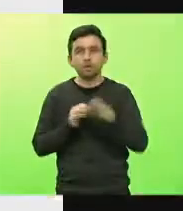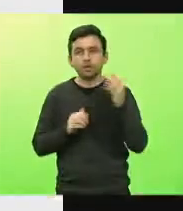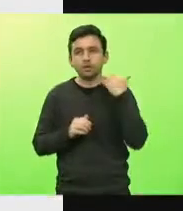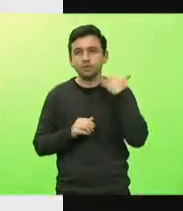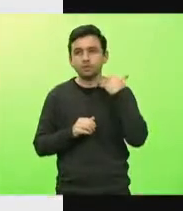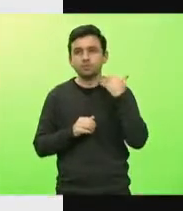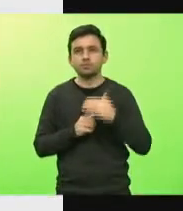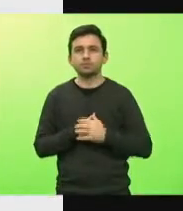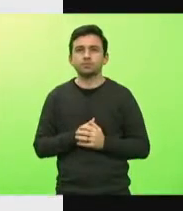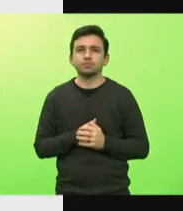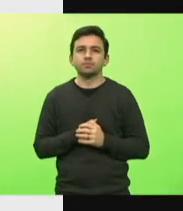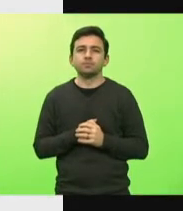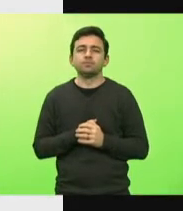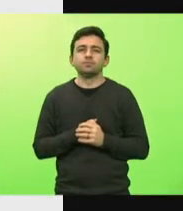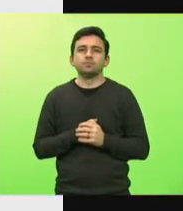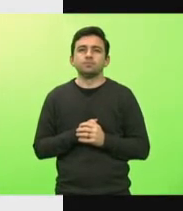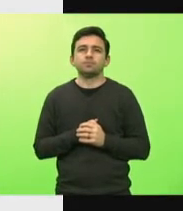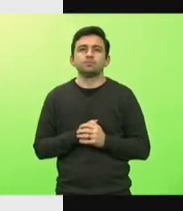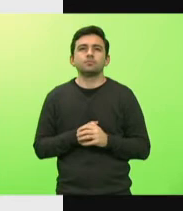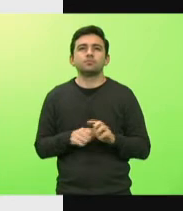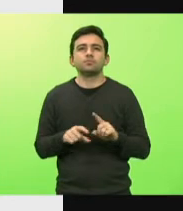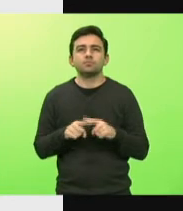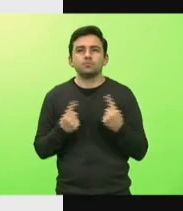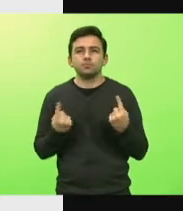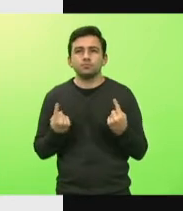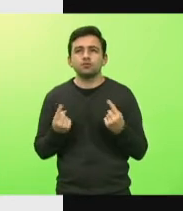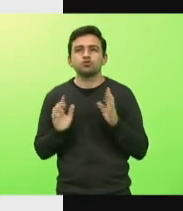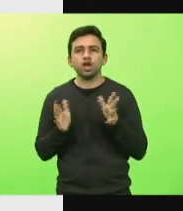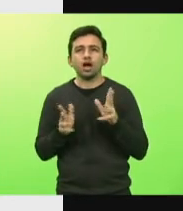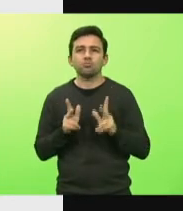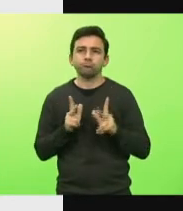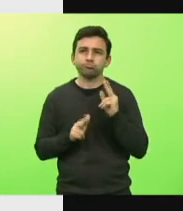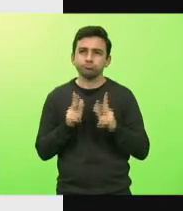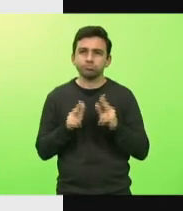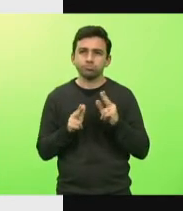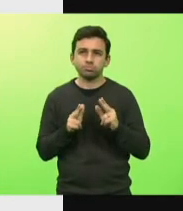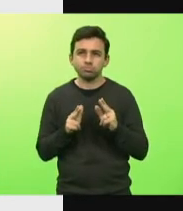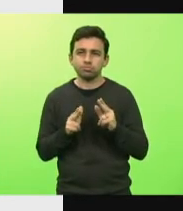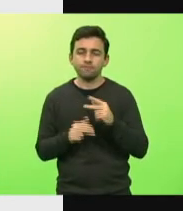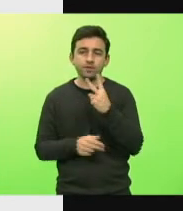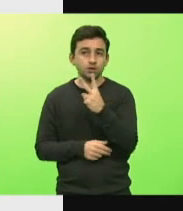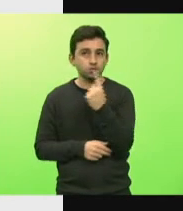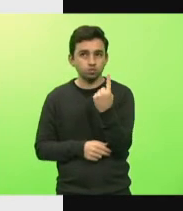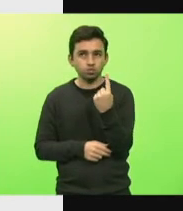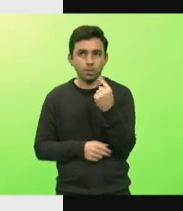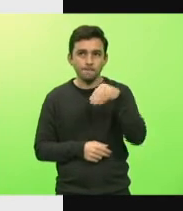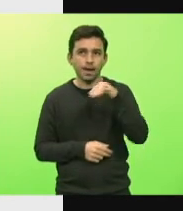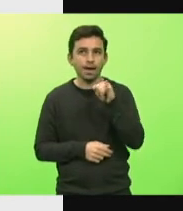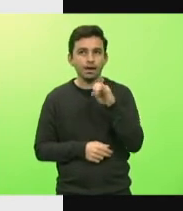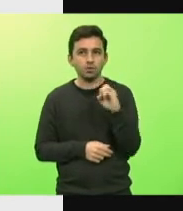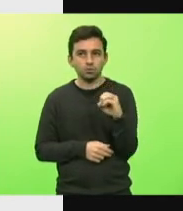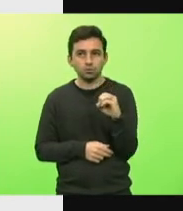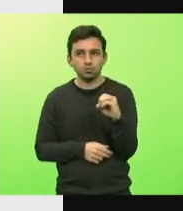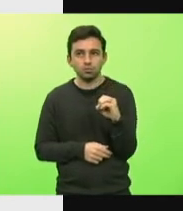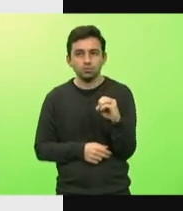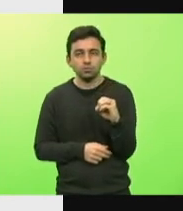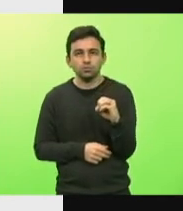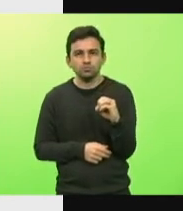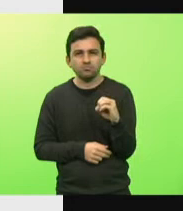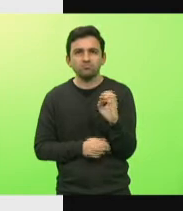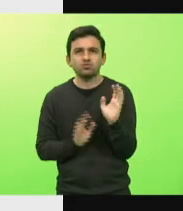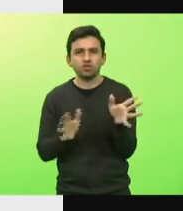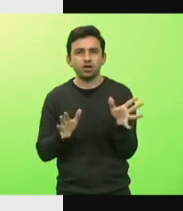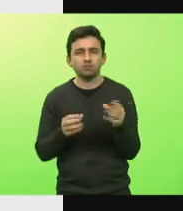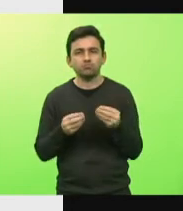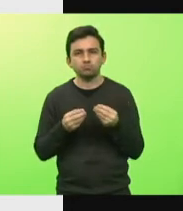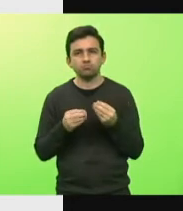favor. Então está lá, ela foi editada dia 21 de maio, uma delas, a primeira. Ela foi disponibilizada o